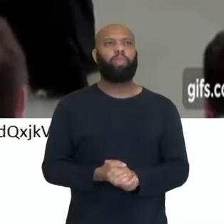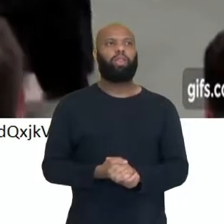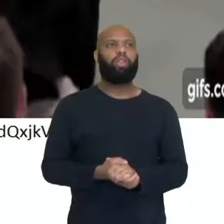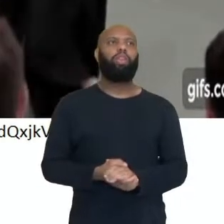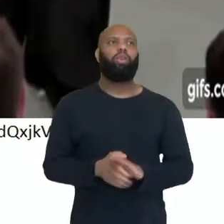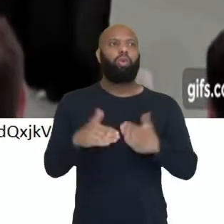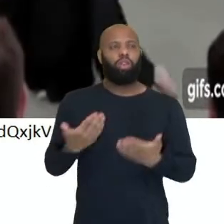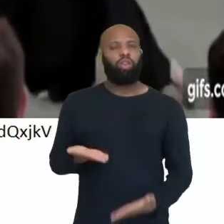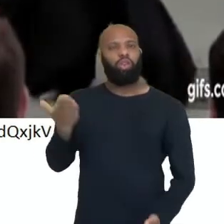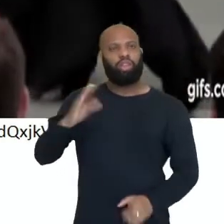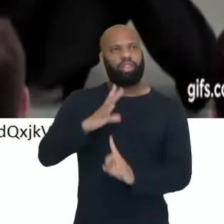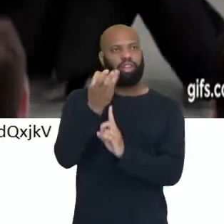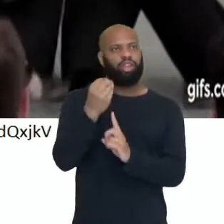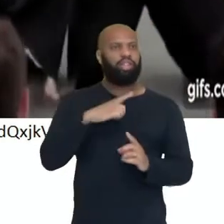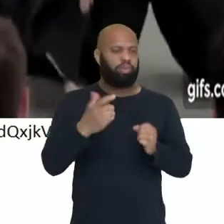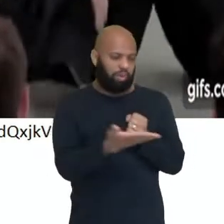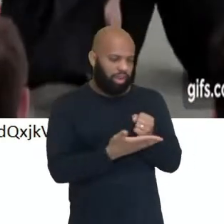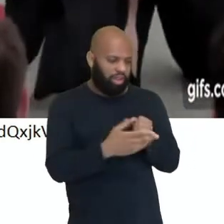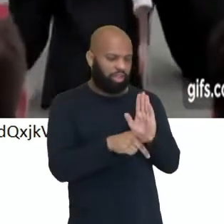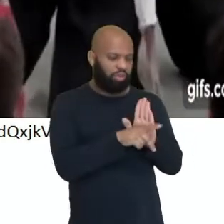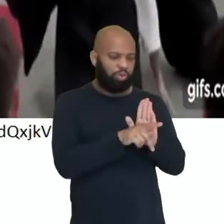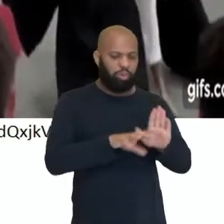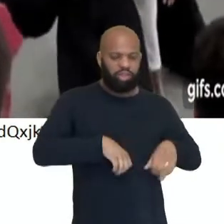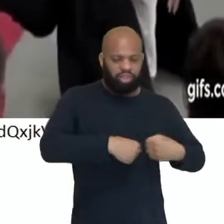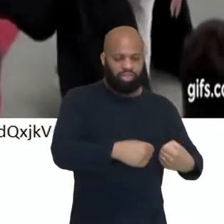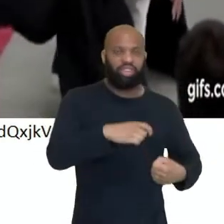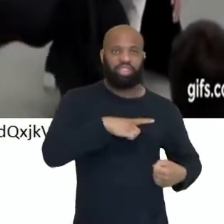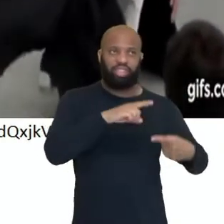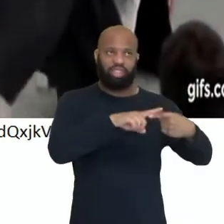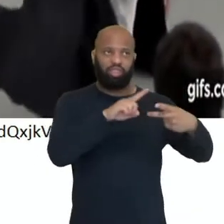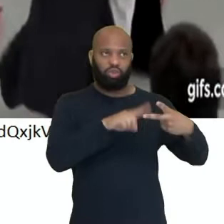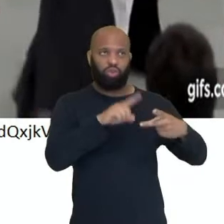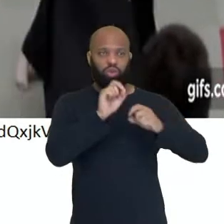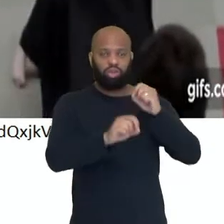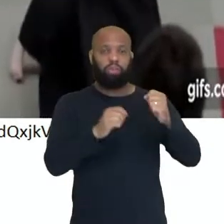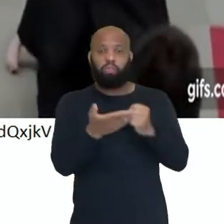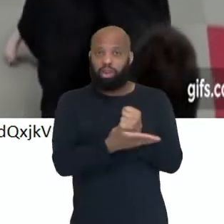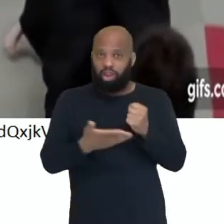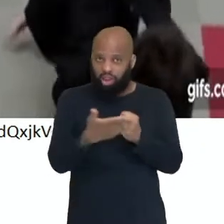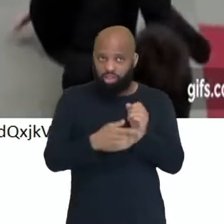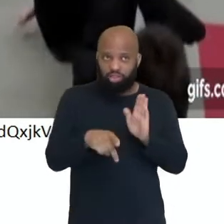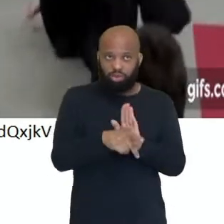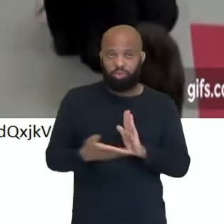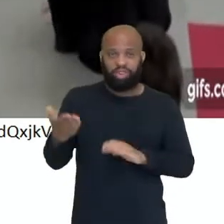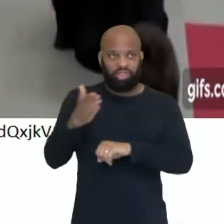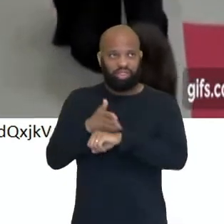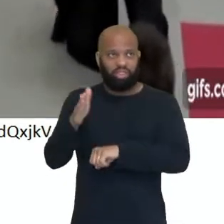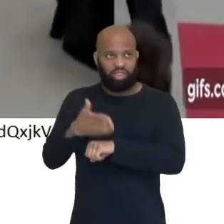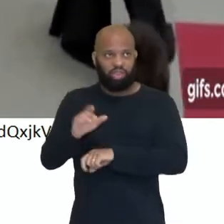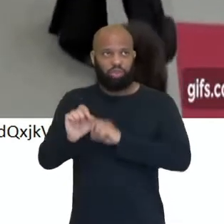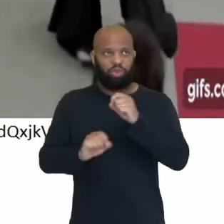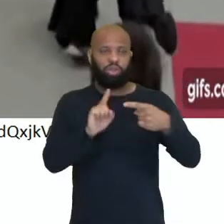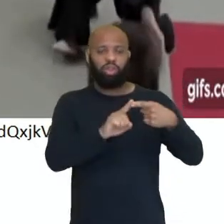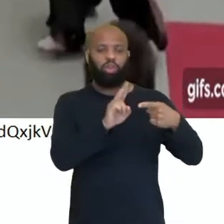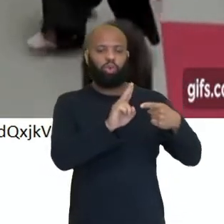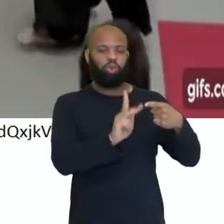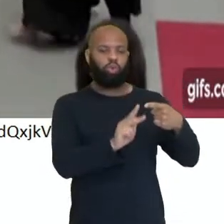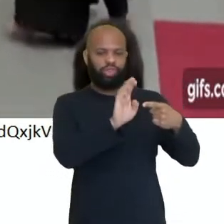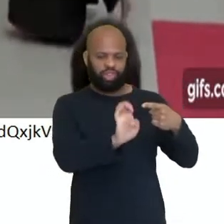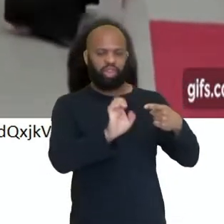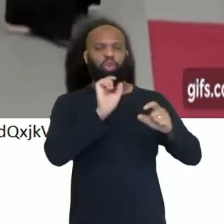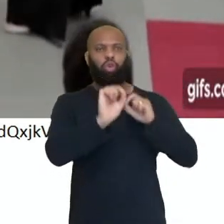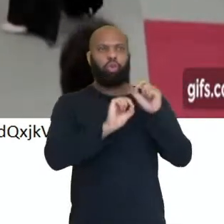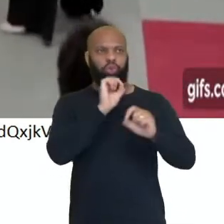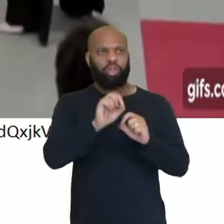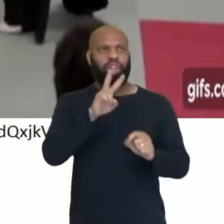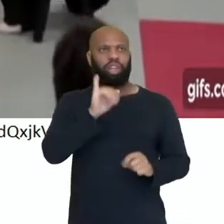Esta arte é baseada na defesa. Existem dois componentes básicos nesse treino. O que será